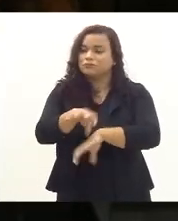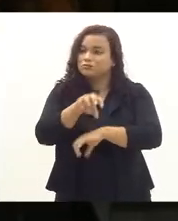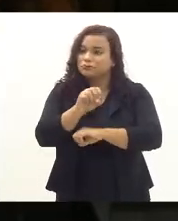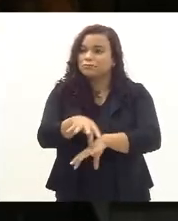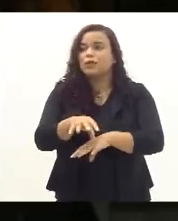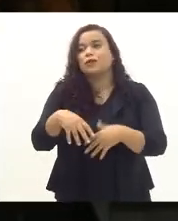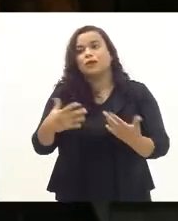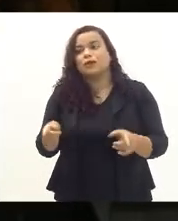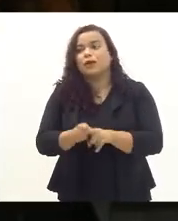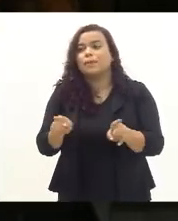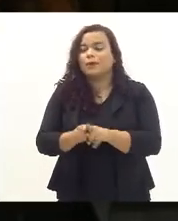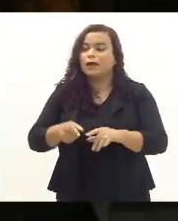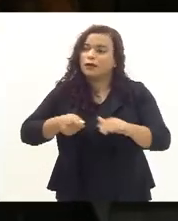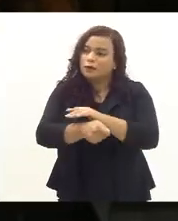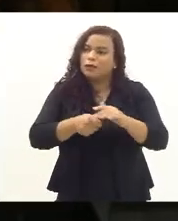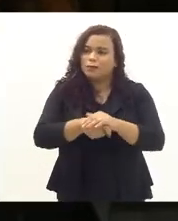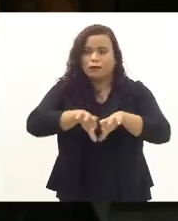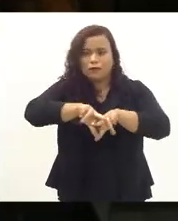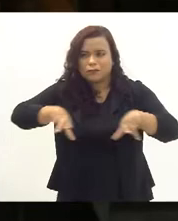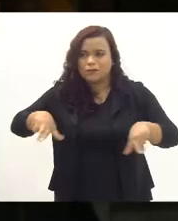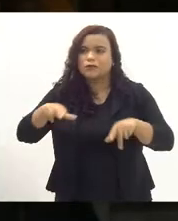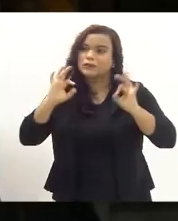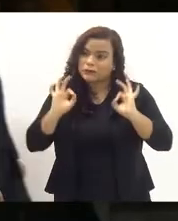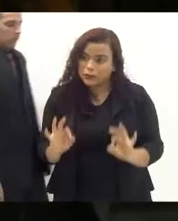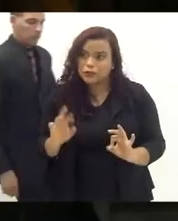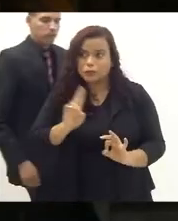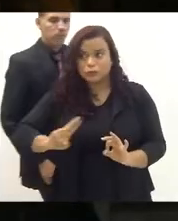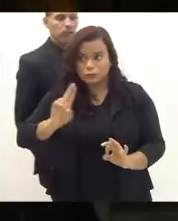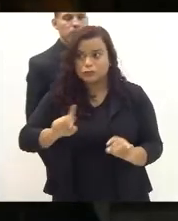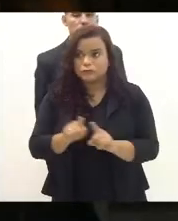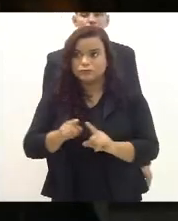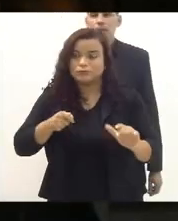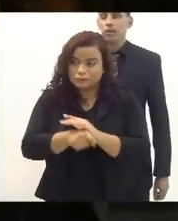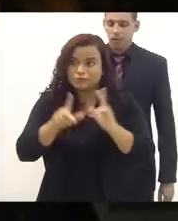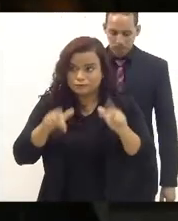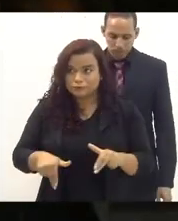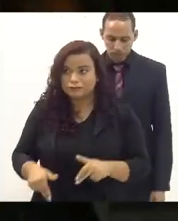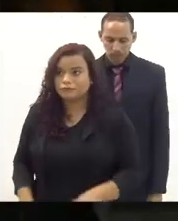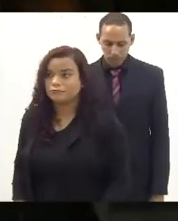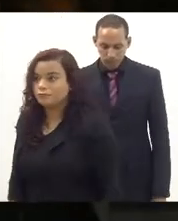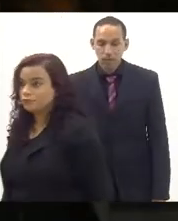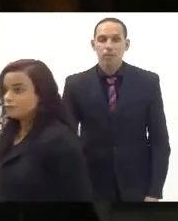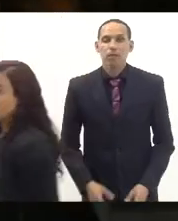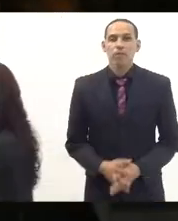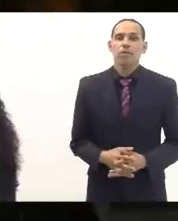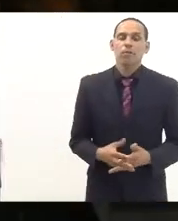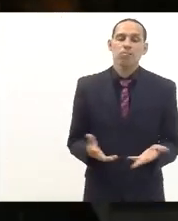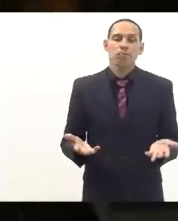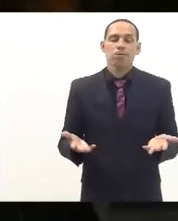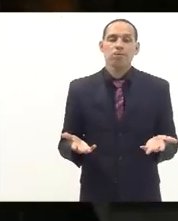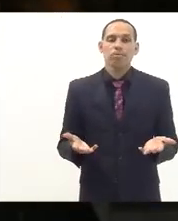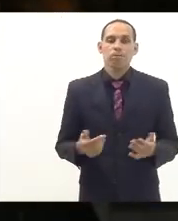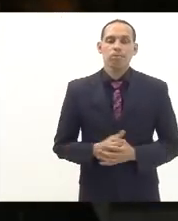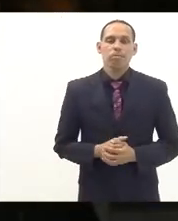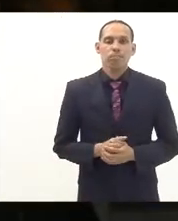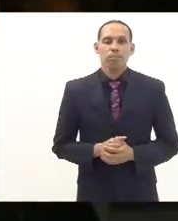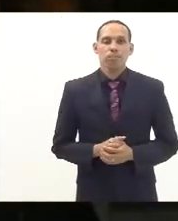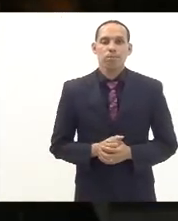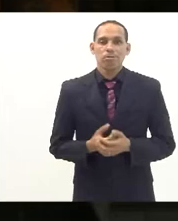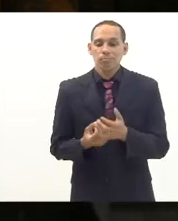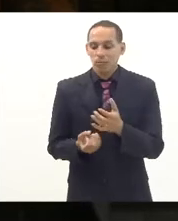e a gente achou aqui esse investimento nesse evento da maneira que foi feita acabou